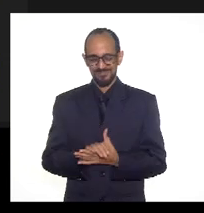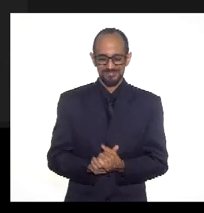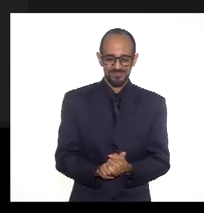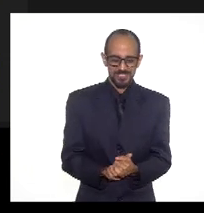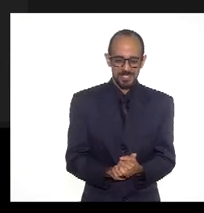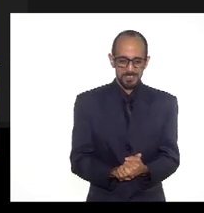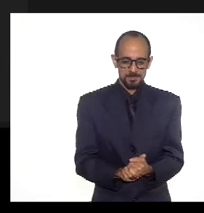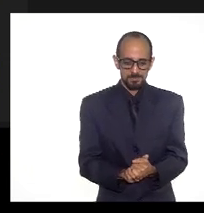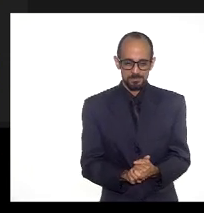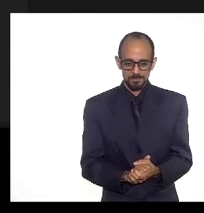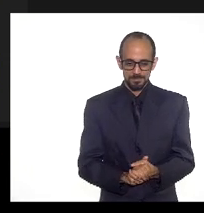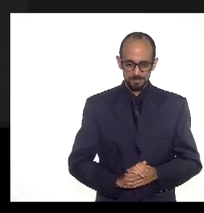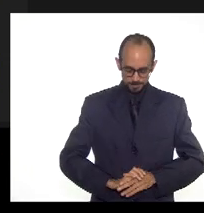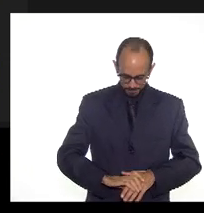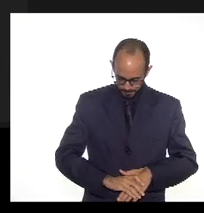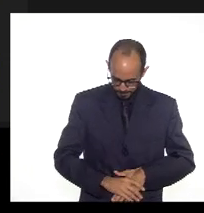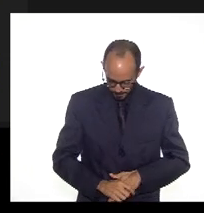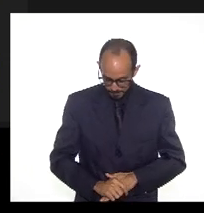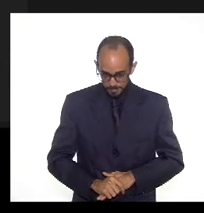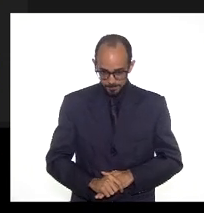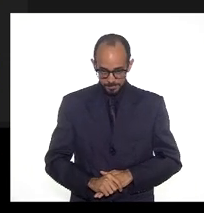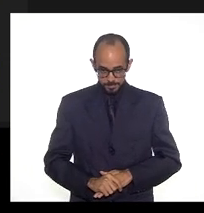Acabou aqui?